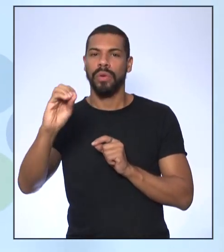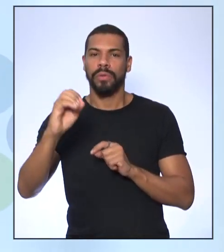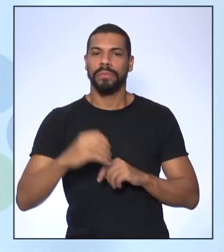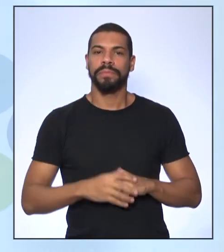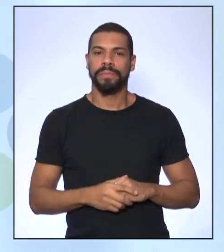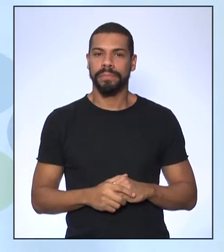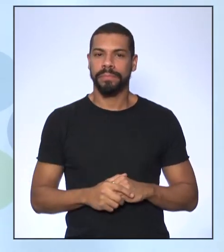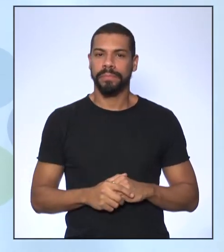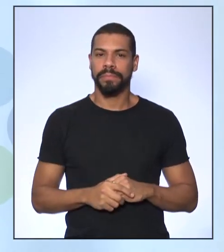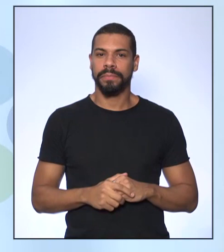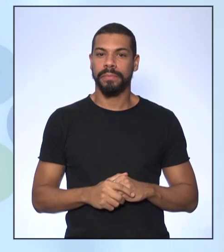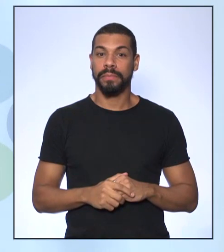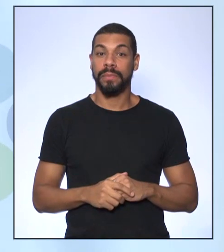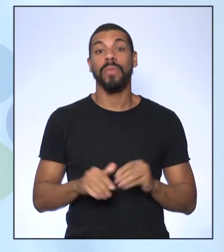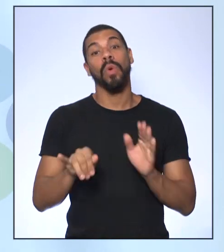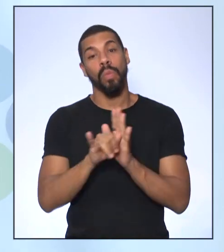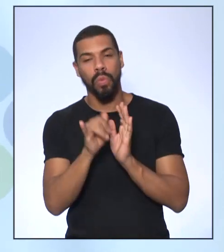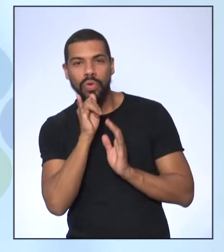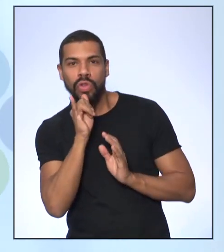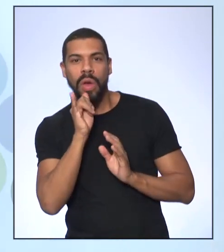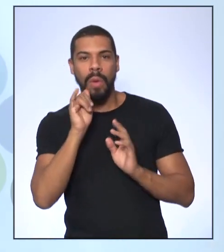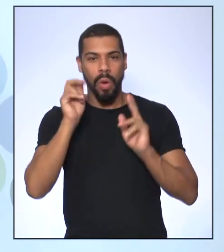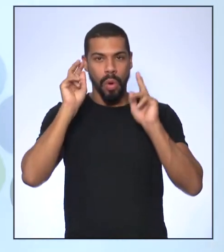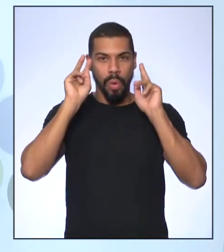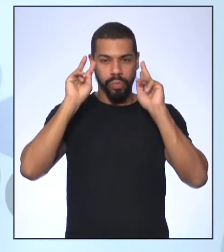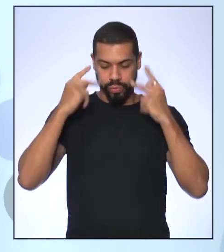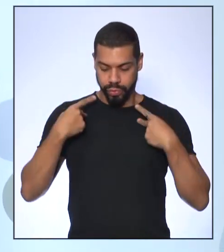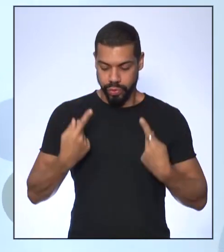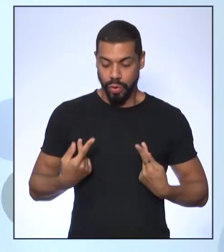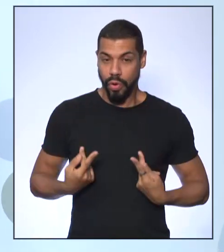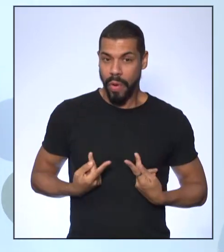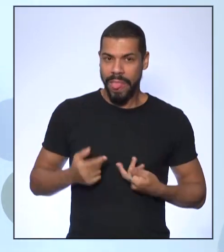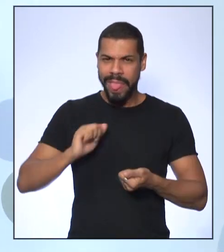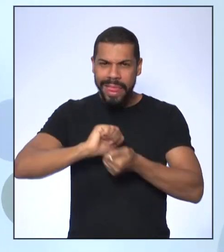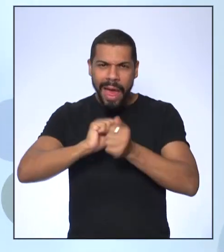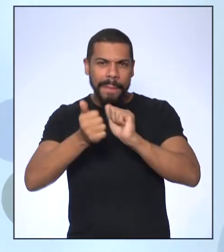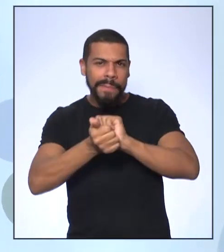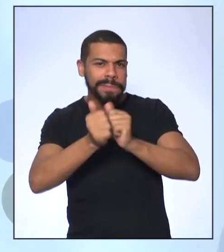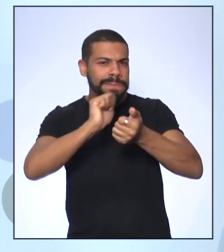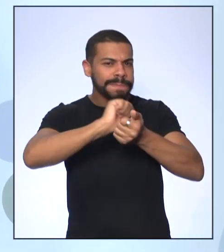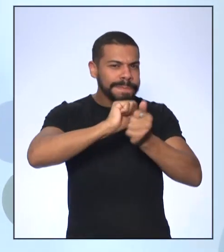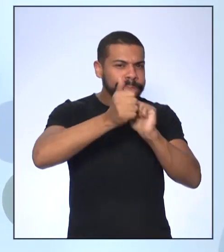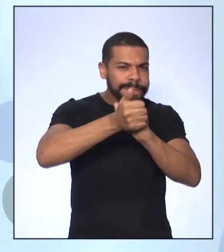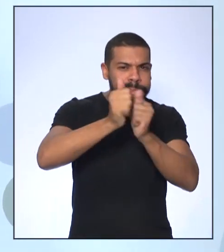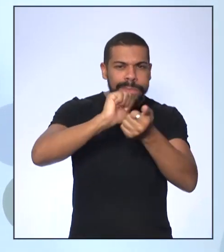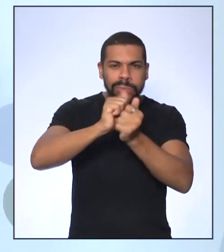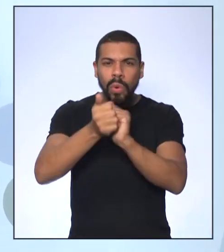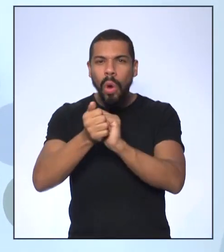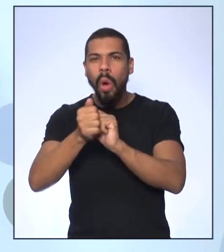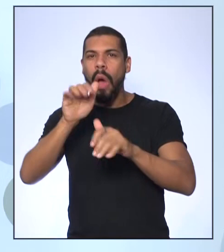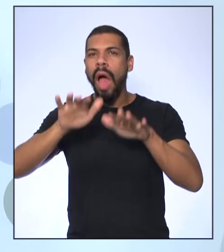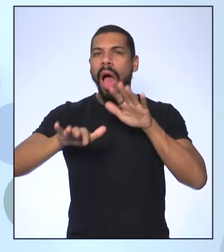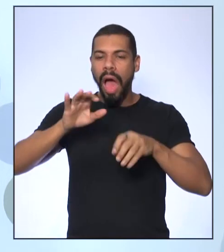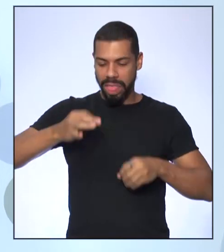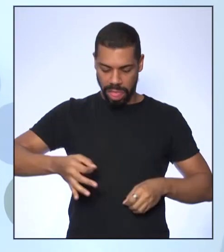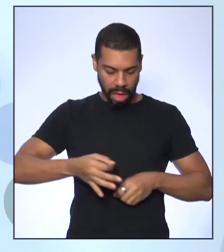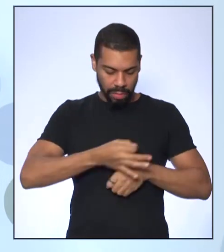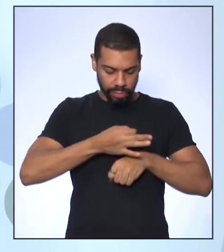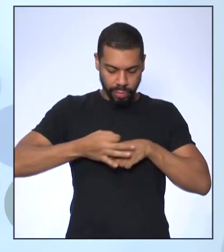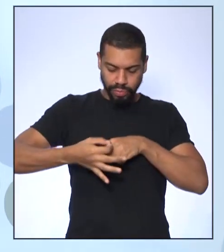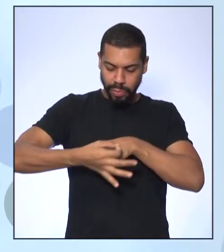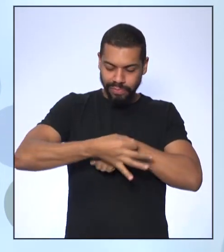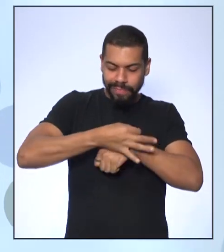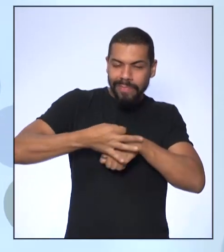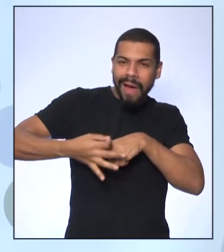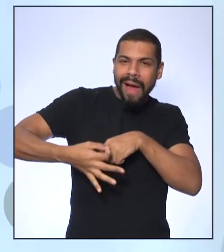Os seres vivos são fantásticos, né? Máquinas que se adaptam para as funções necessárias aí. As células elas vão se diferenciando porque elas